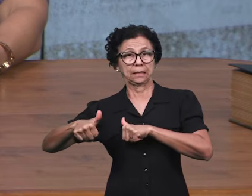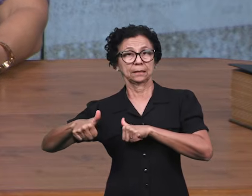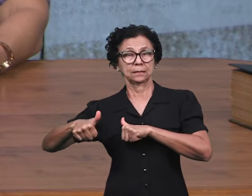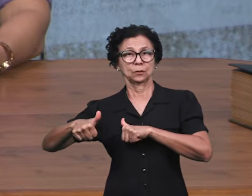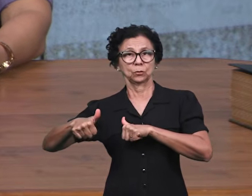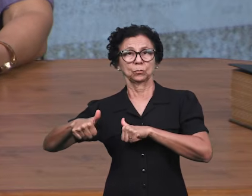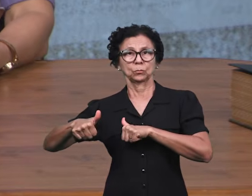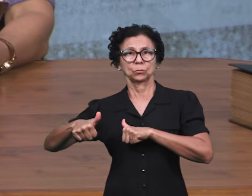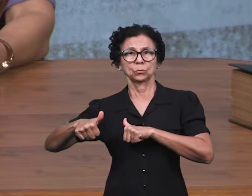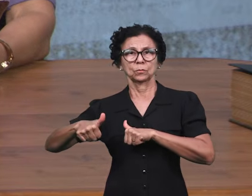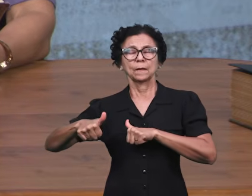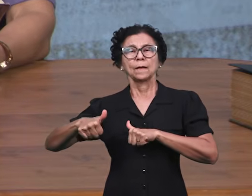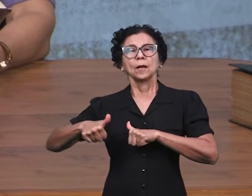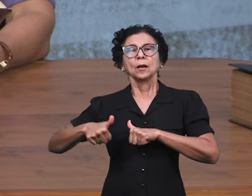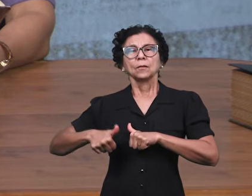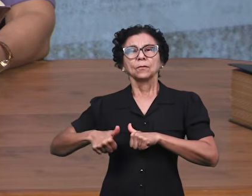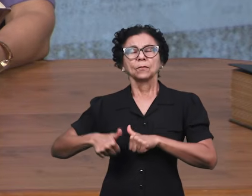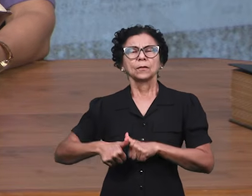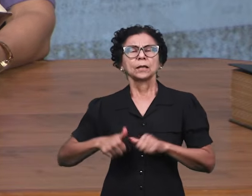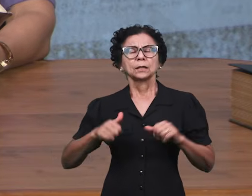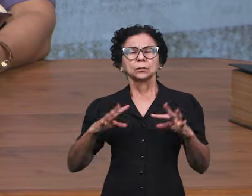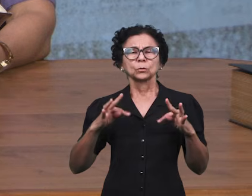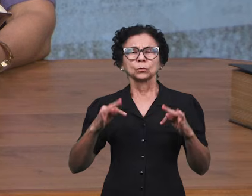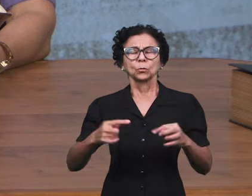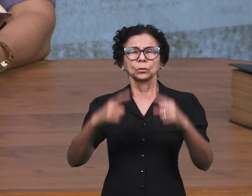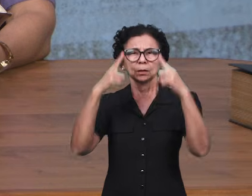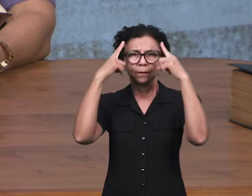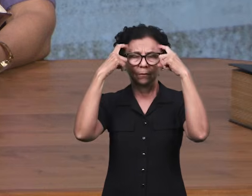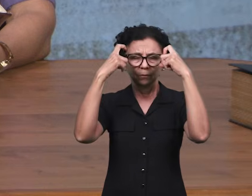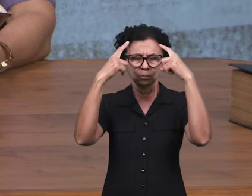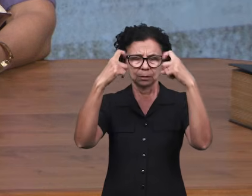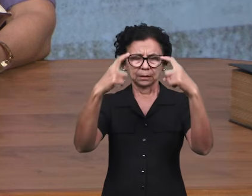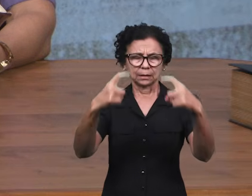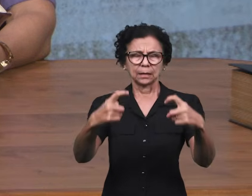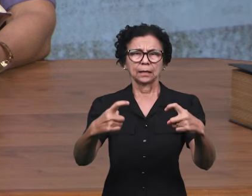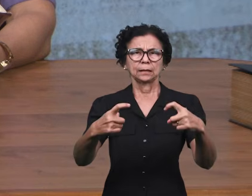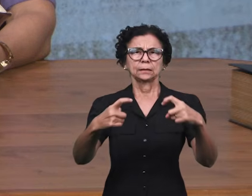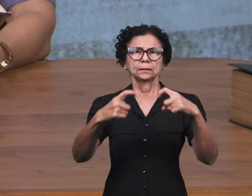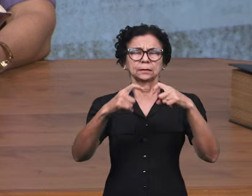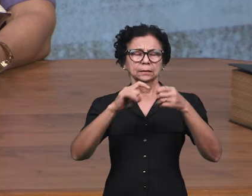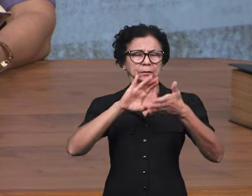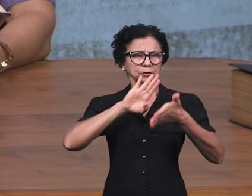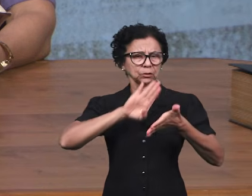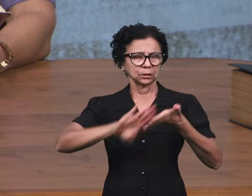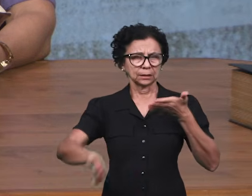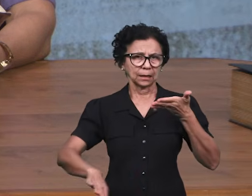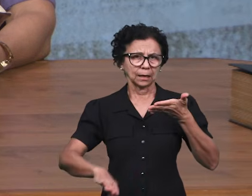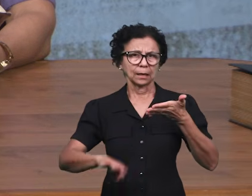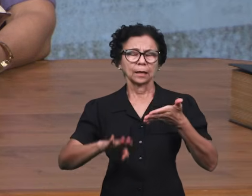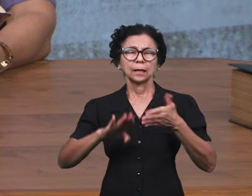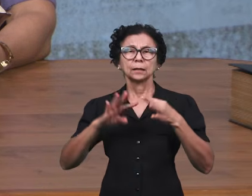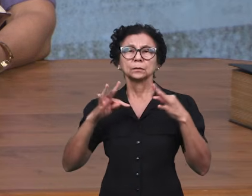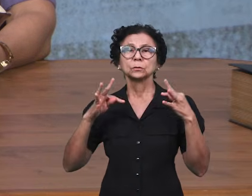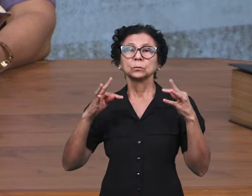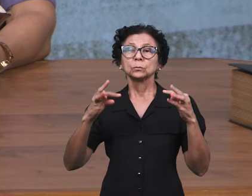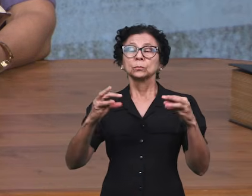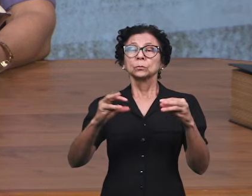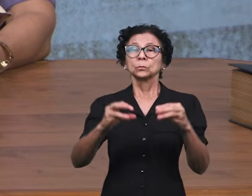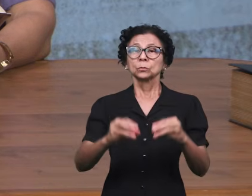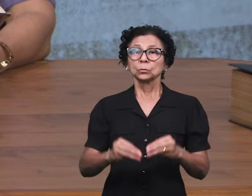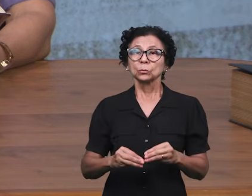desbaratará os ramos com violência, e os de alta estatura serão cortados, e